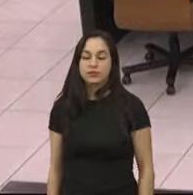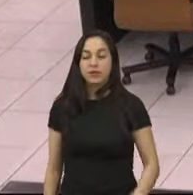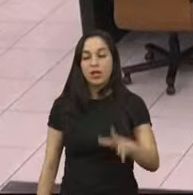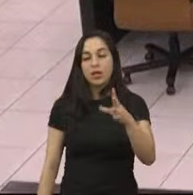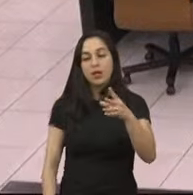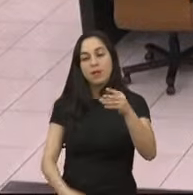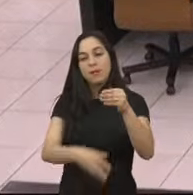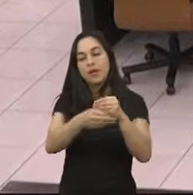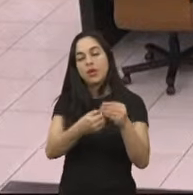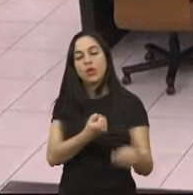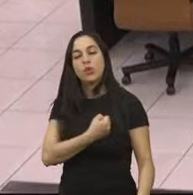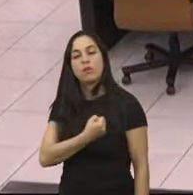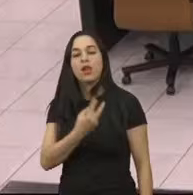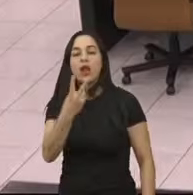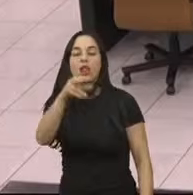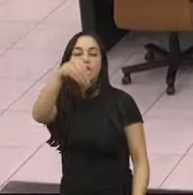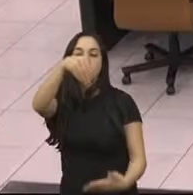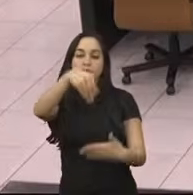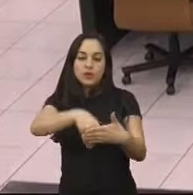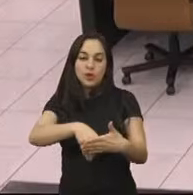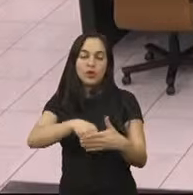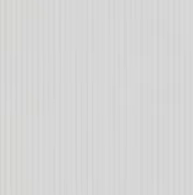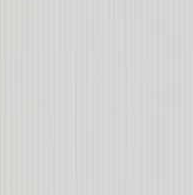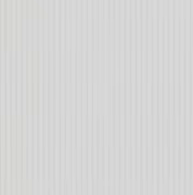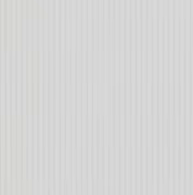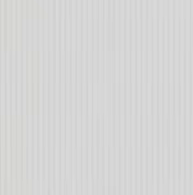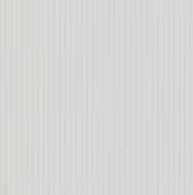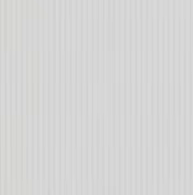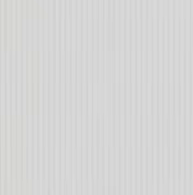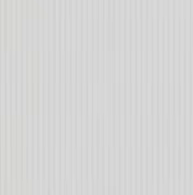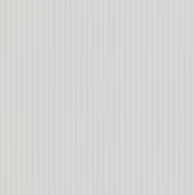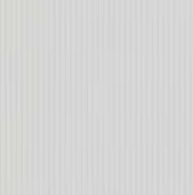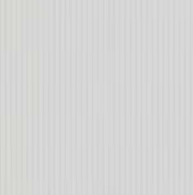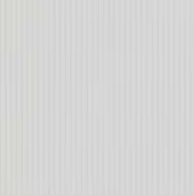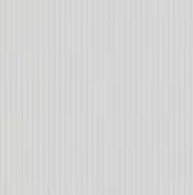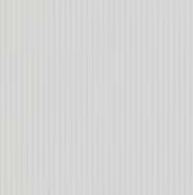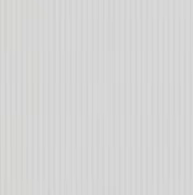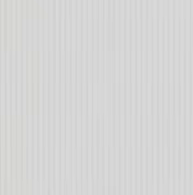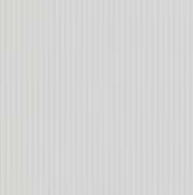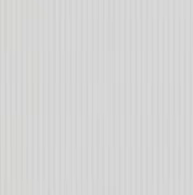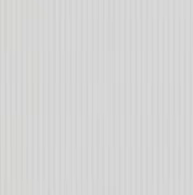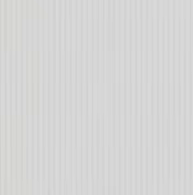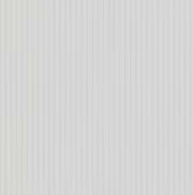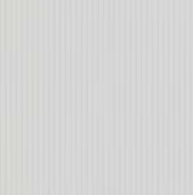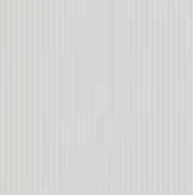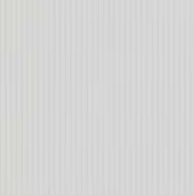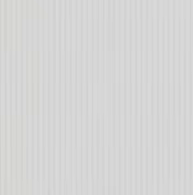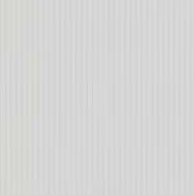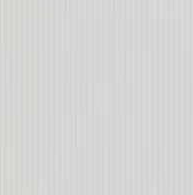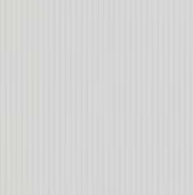Emenda número 2 em votação.